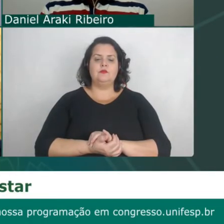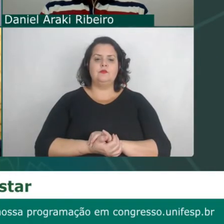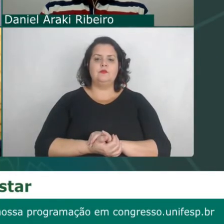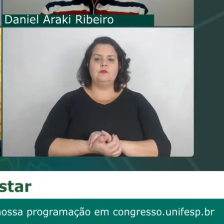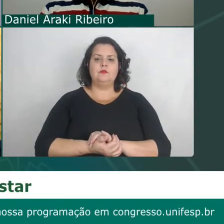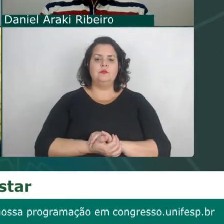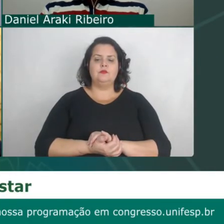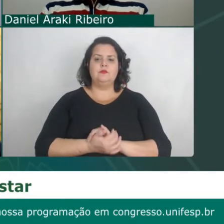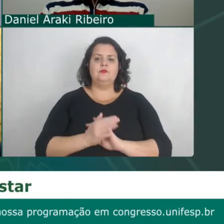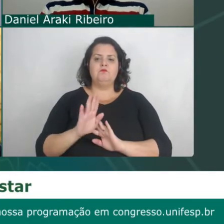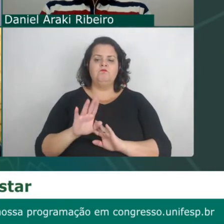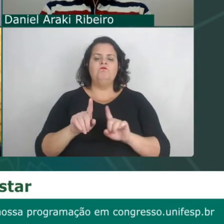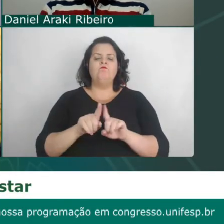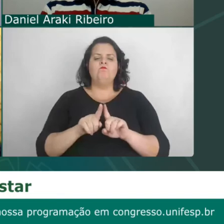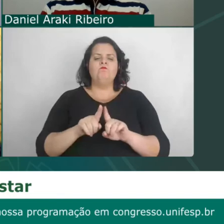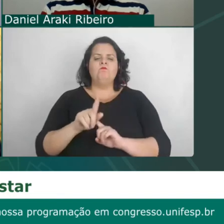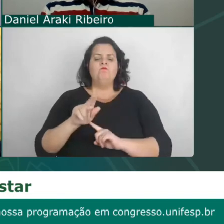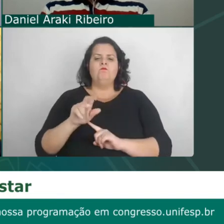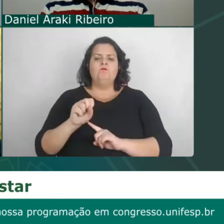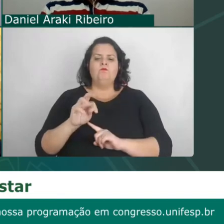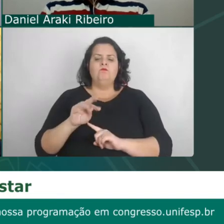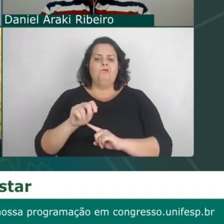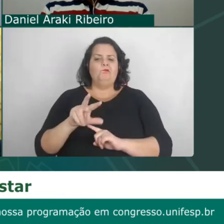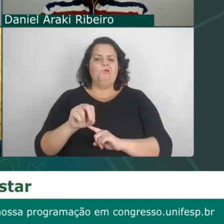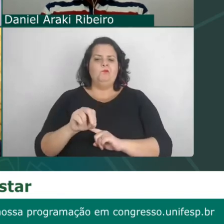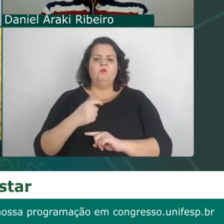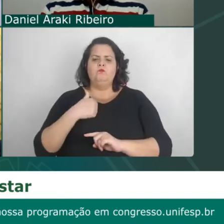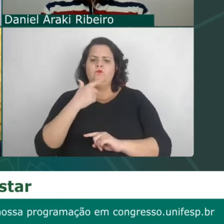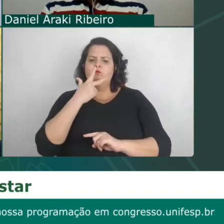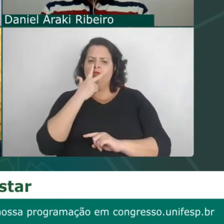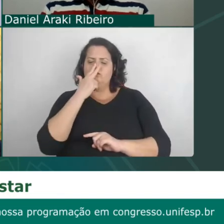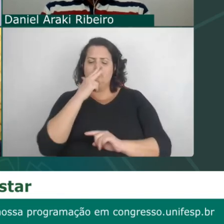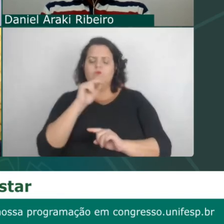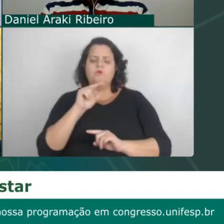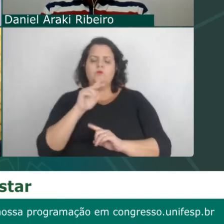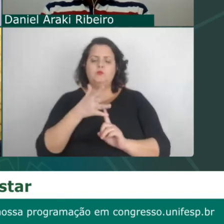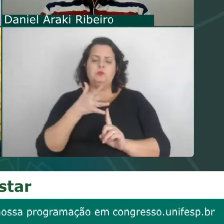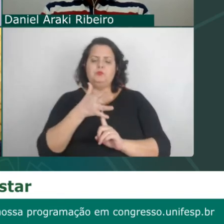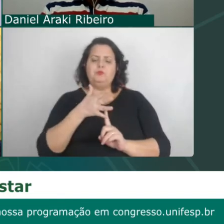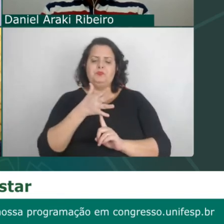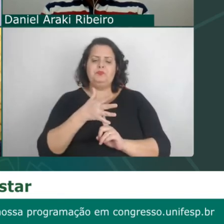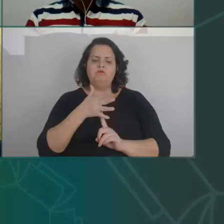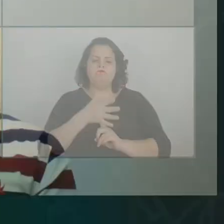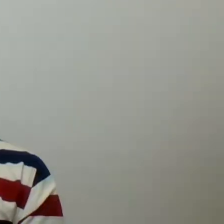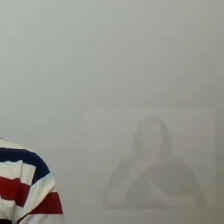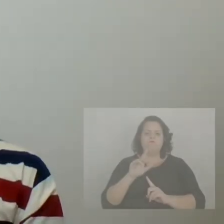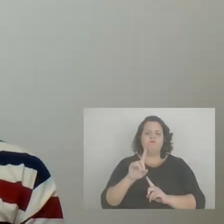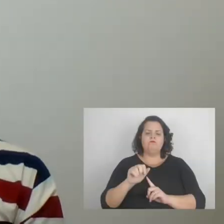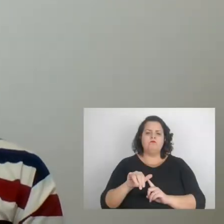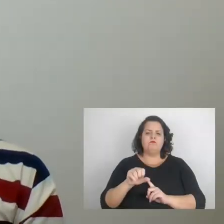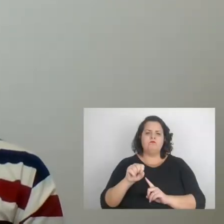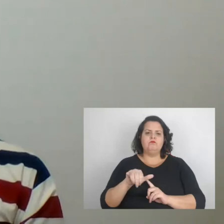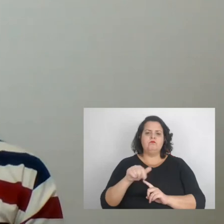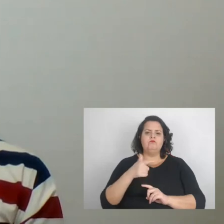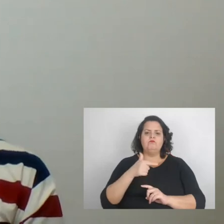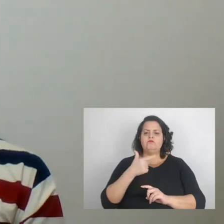Gustavo, eu vou mais a fala da Davidson, sabe? Eu acho duas coisas. Primeiro, a falta de vontade política, né?